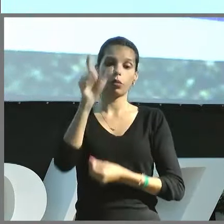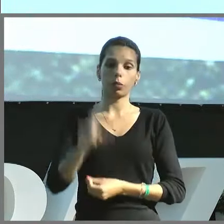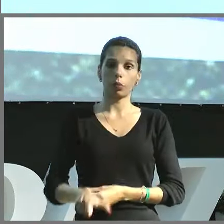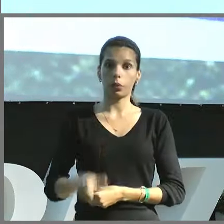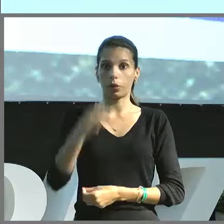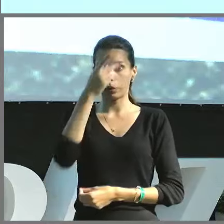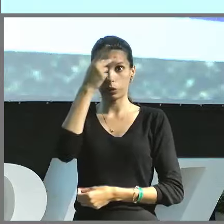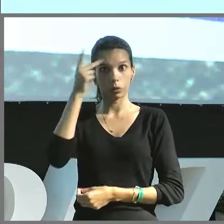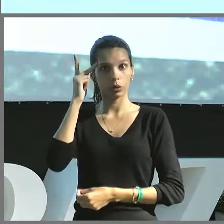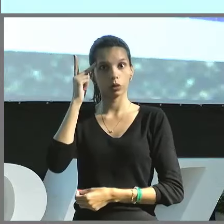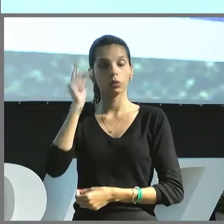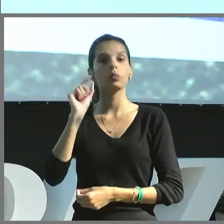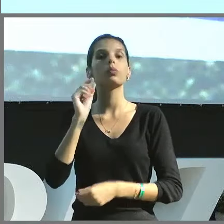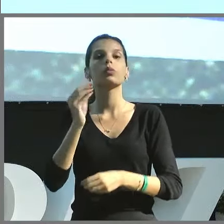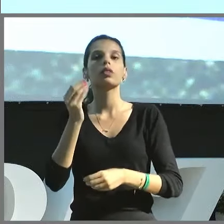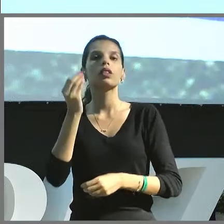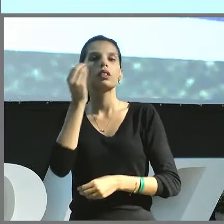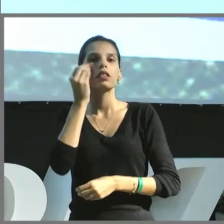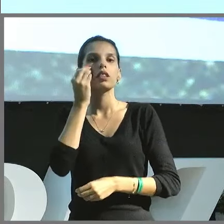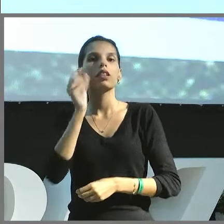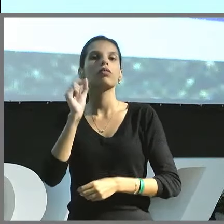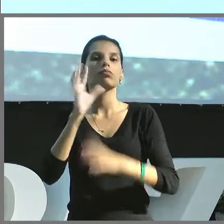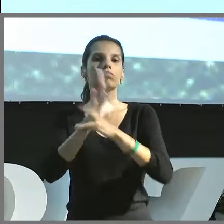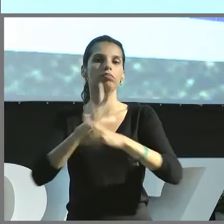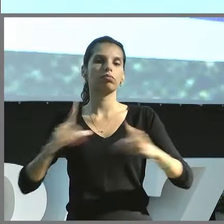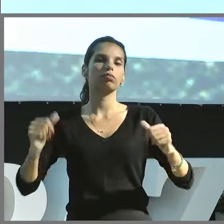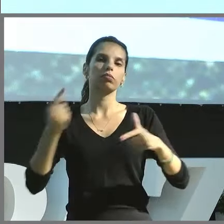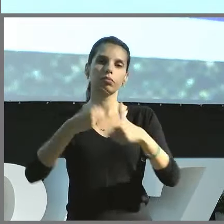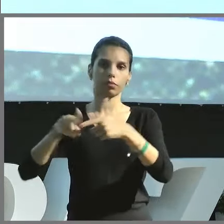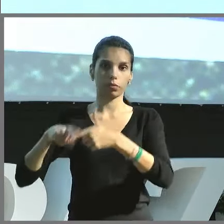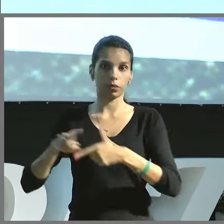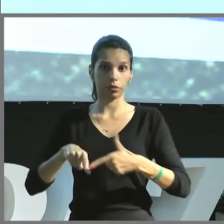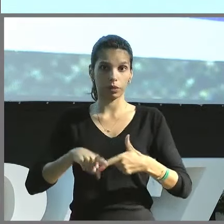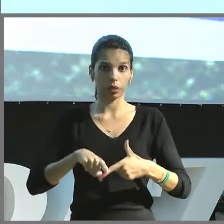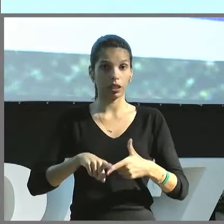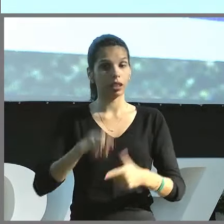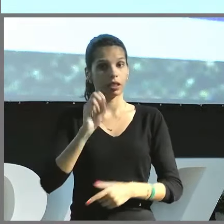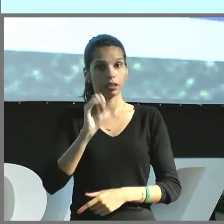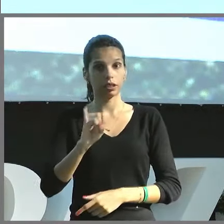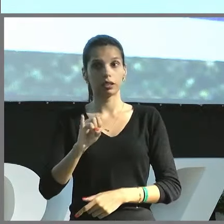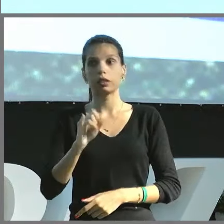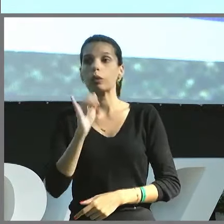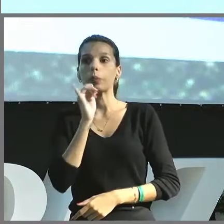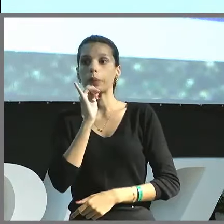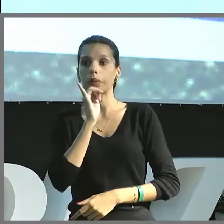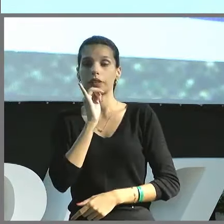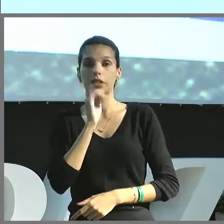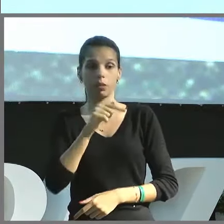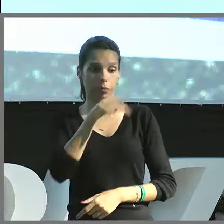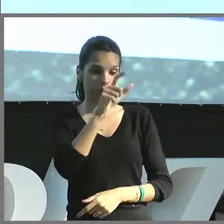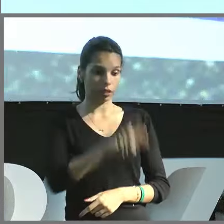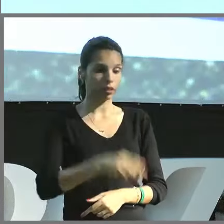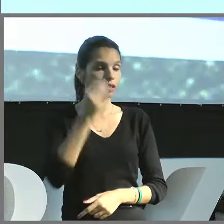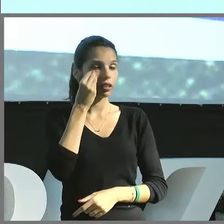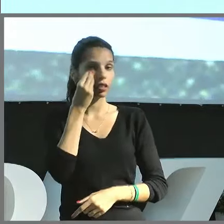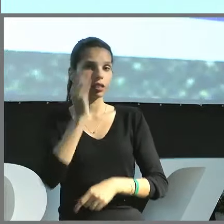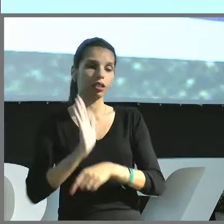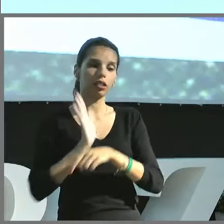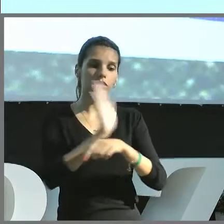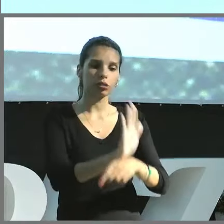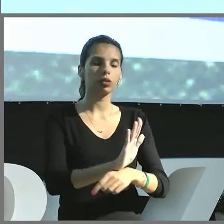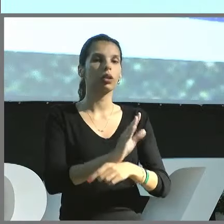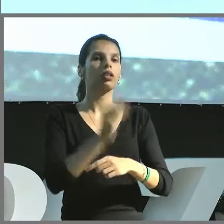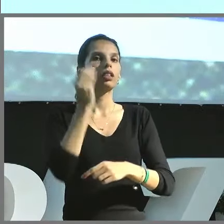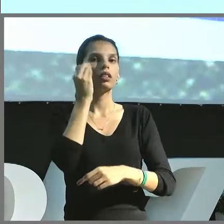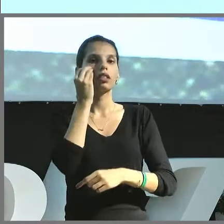poderia curar o seu inimigo? Ou seja, quando o centurião vai e lhe pede ajuda, a fim de que ele pudesse tratar